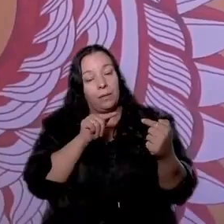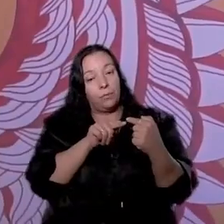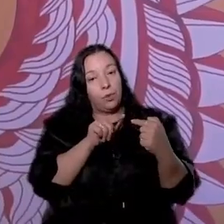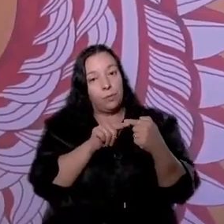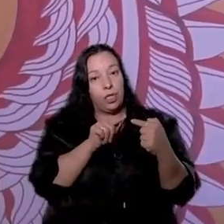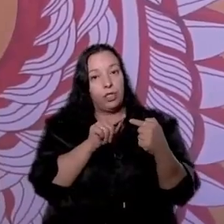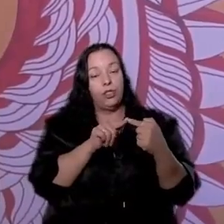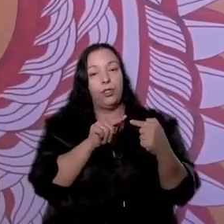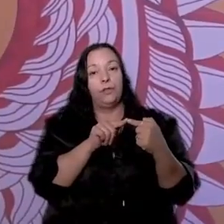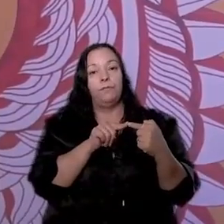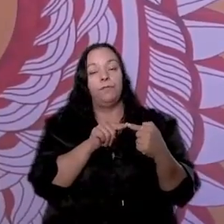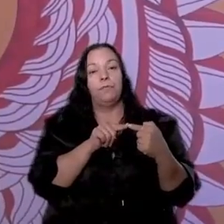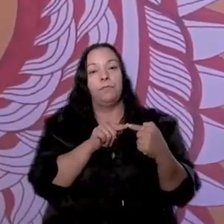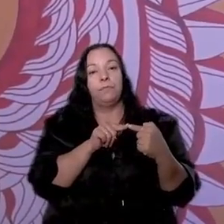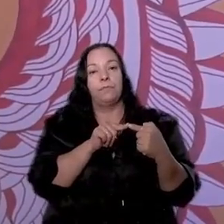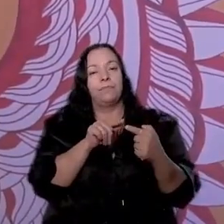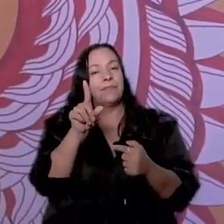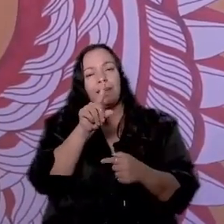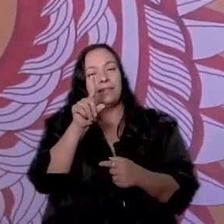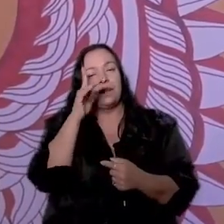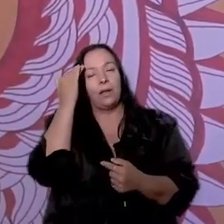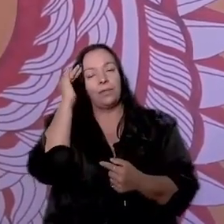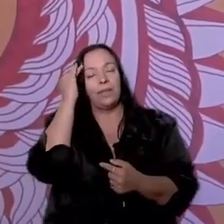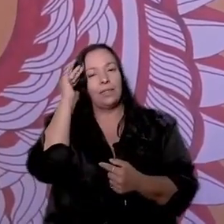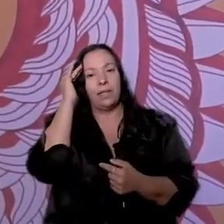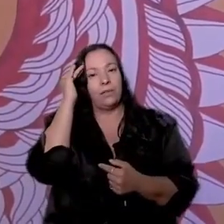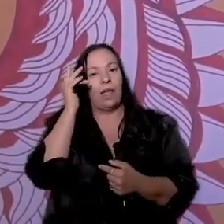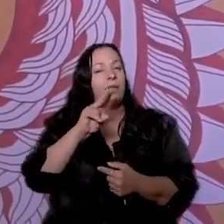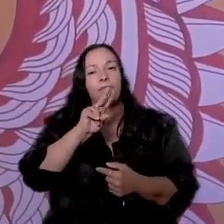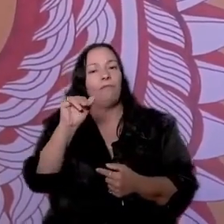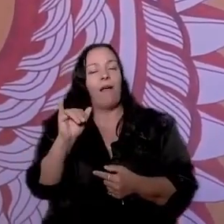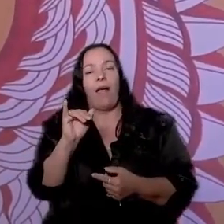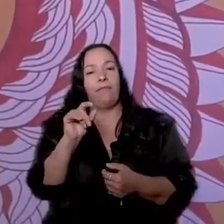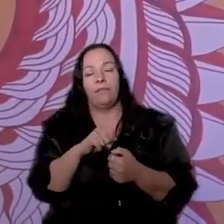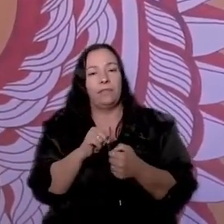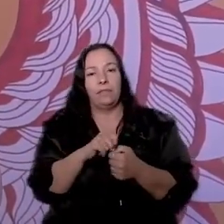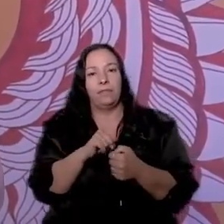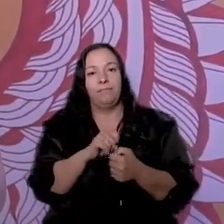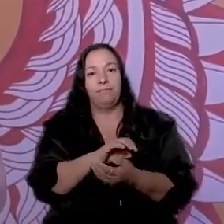objetivo. Se ele não entender do que é, ele não vai entrar nisso.